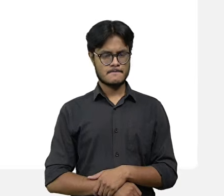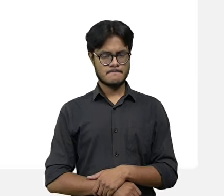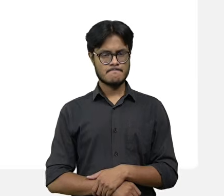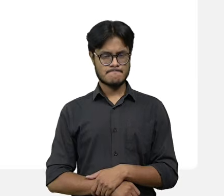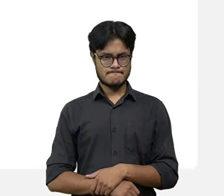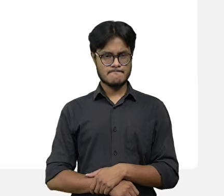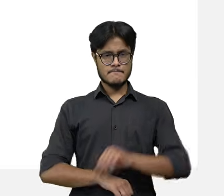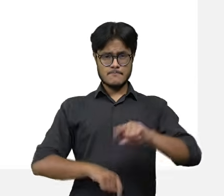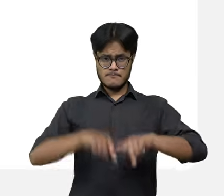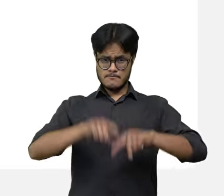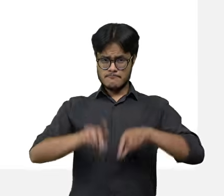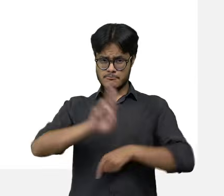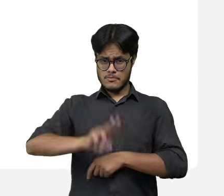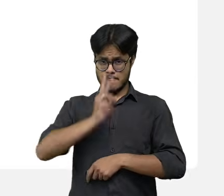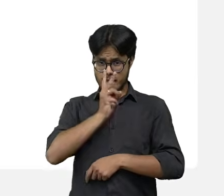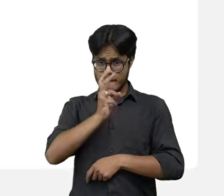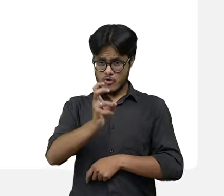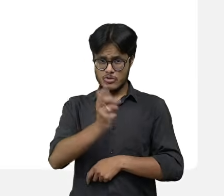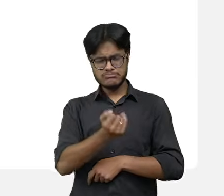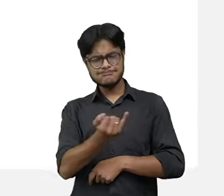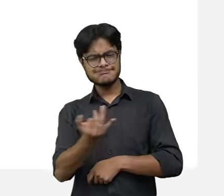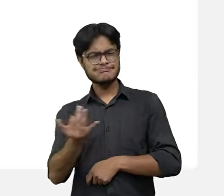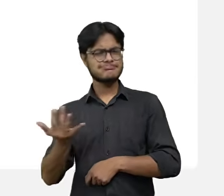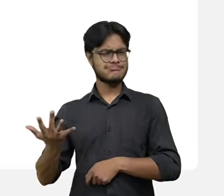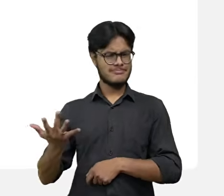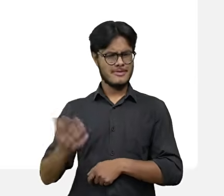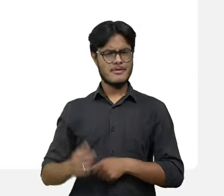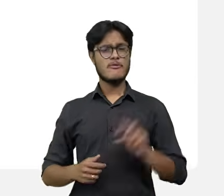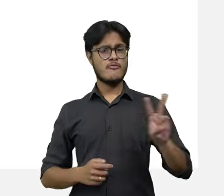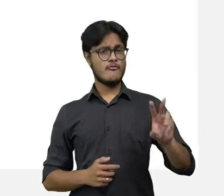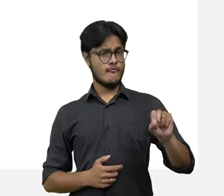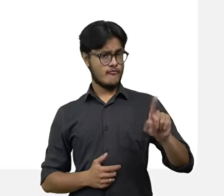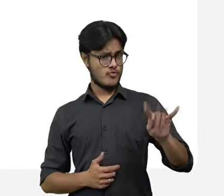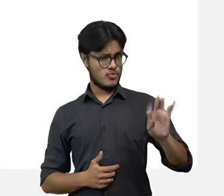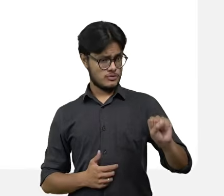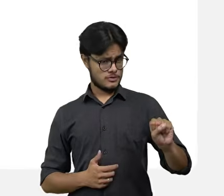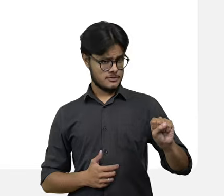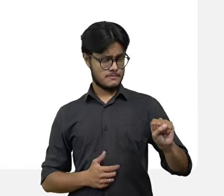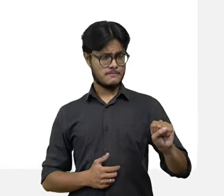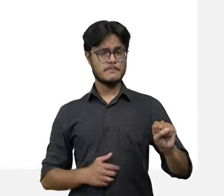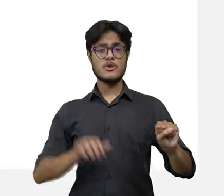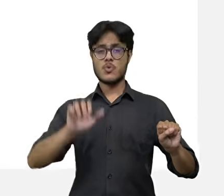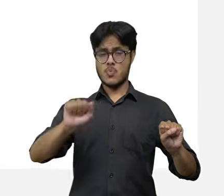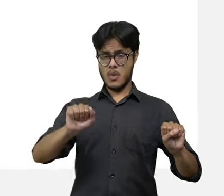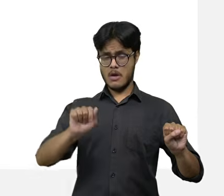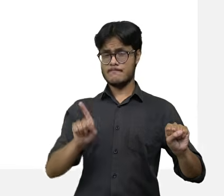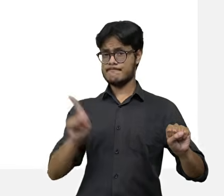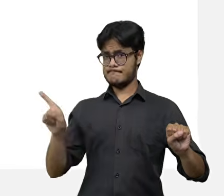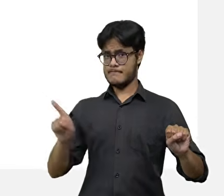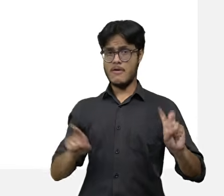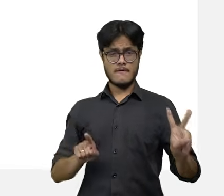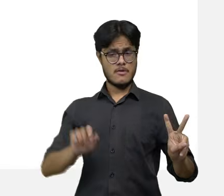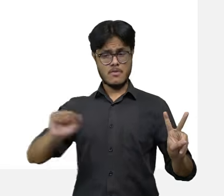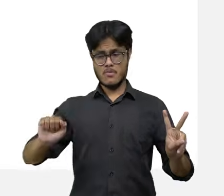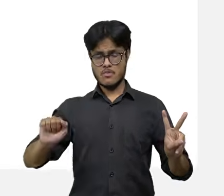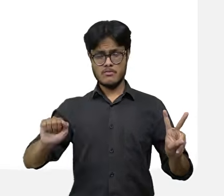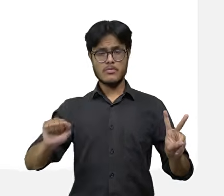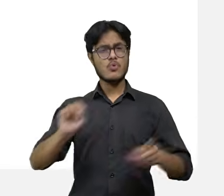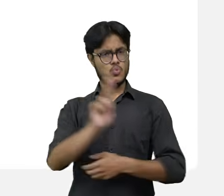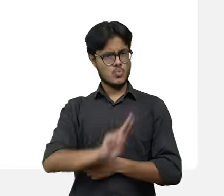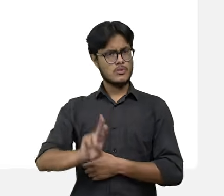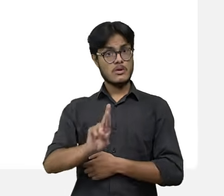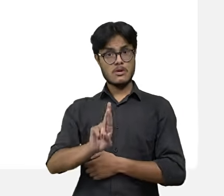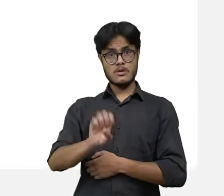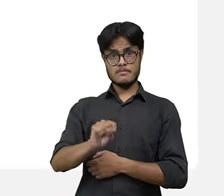Um medidor de tensão volts e um medidor de corrente A, ambos ideais, foram associados a um